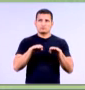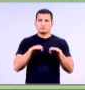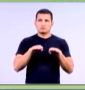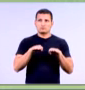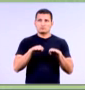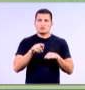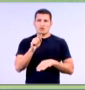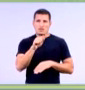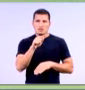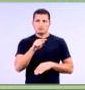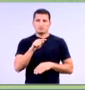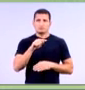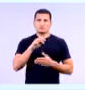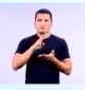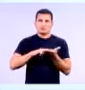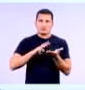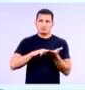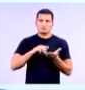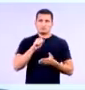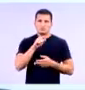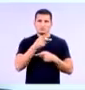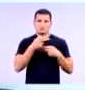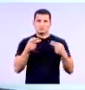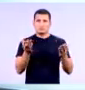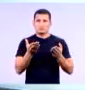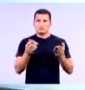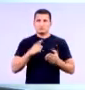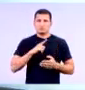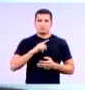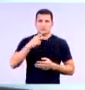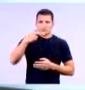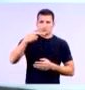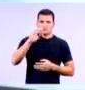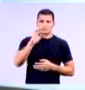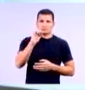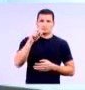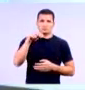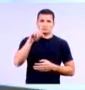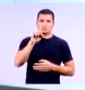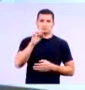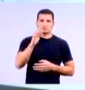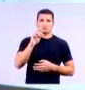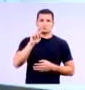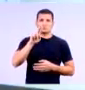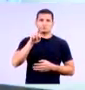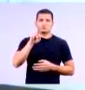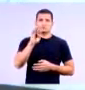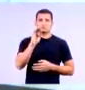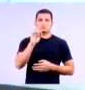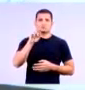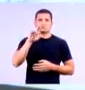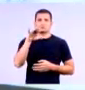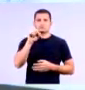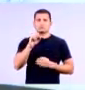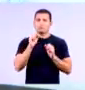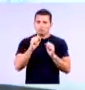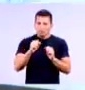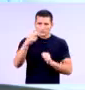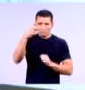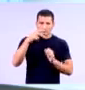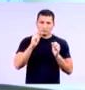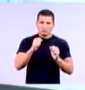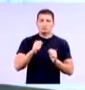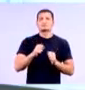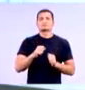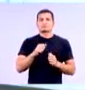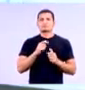Esse meu método, ou esse meu objeto agora, gente, ele tem 2 construtores. E pode porque, apesar de